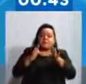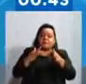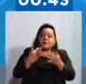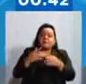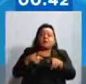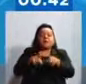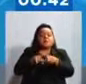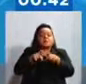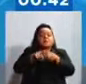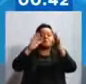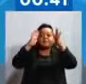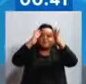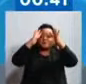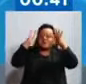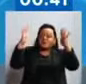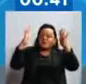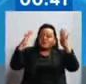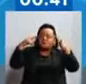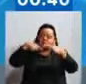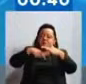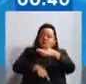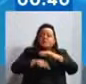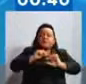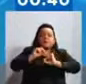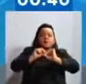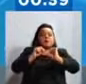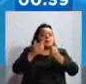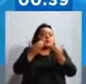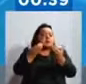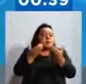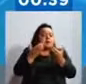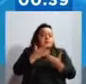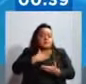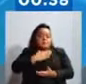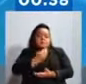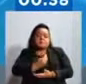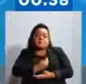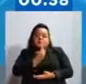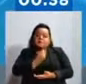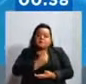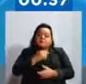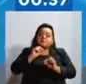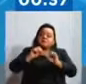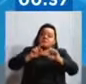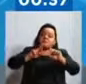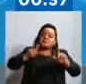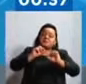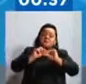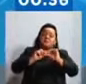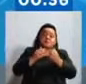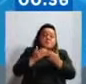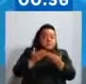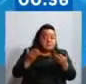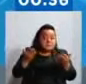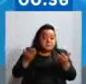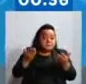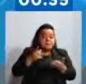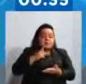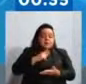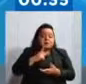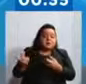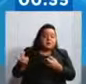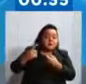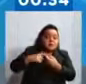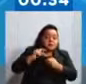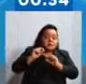momento de fazermos uma reflexão profunda. O que é que eu quero para a minha vida e o é que eu quero para a vida da minha família? Para ter essa retomada do